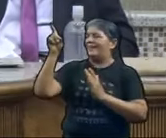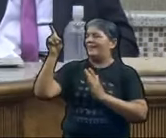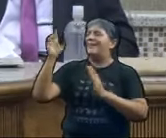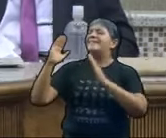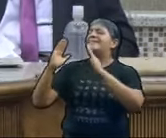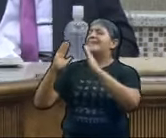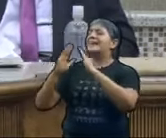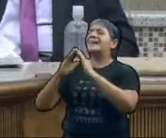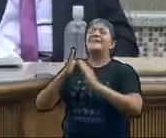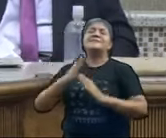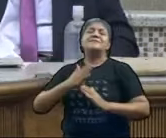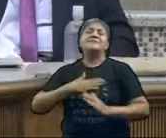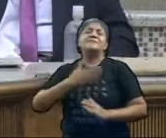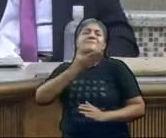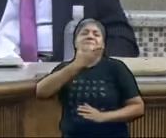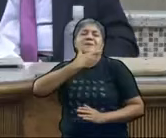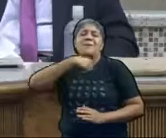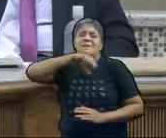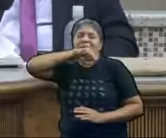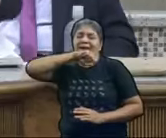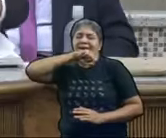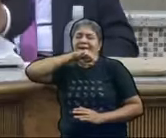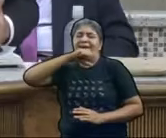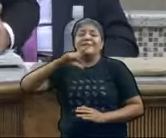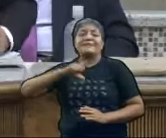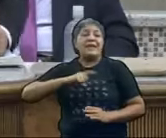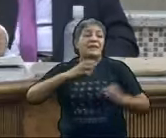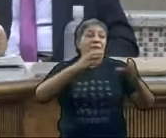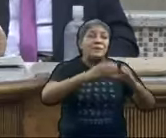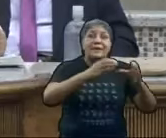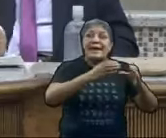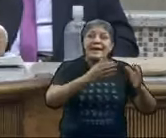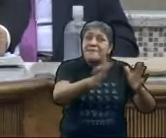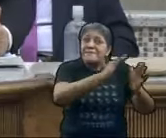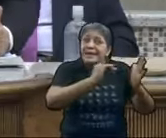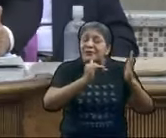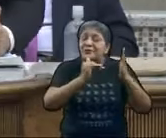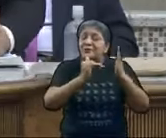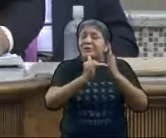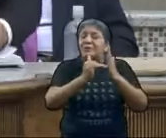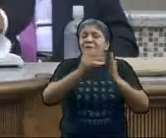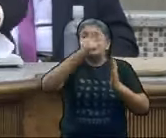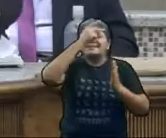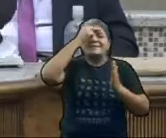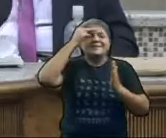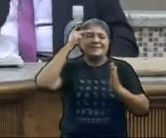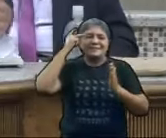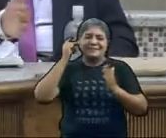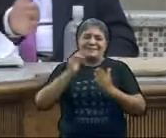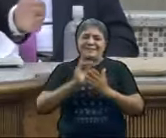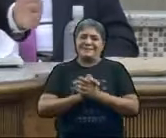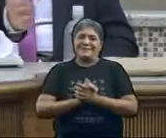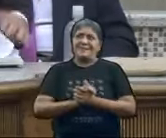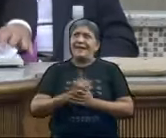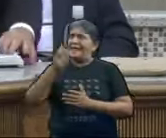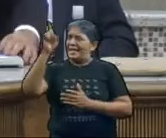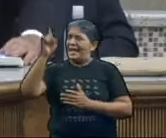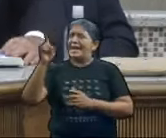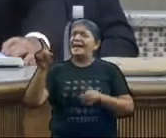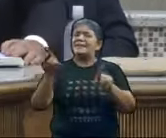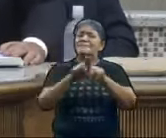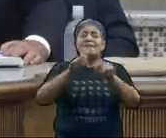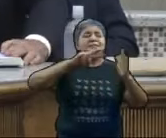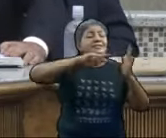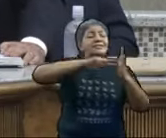casa. O Senhor tem uma casa preparada para todos os seus santos. É chamado também de lar eterno de